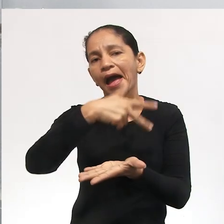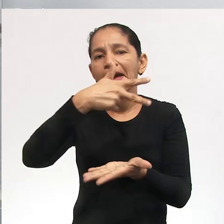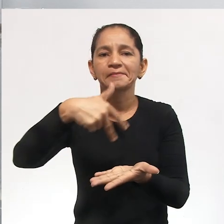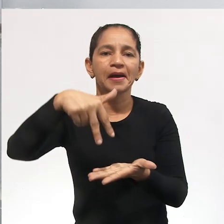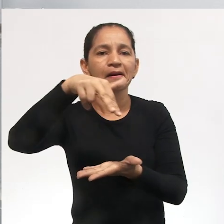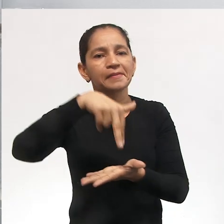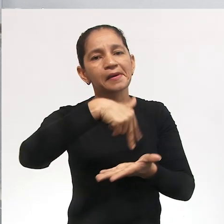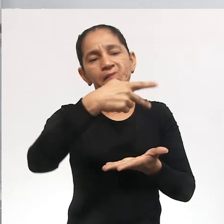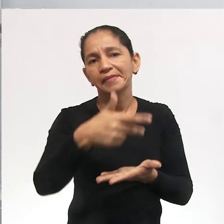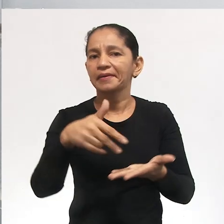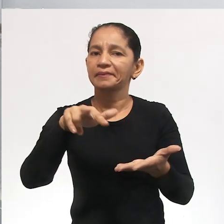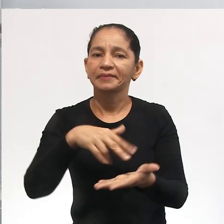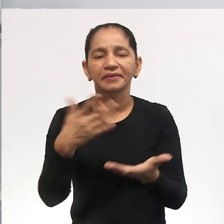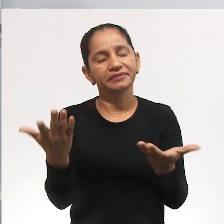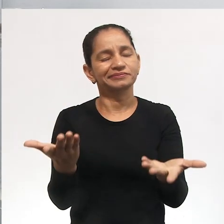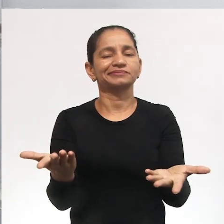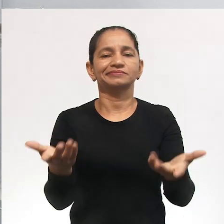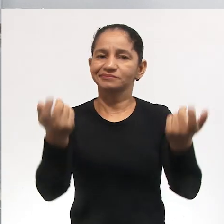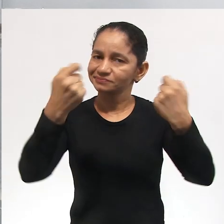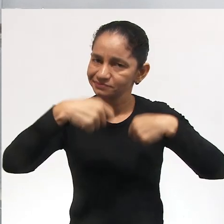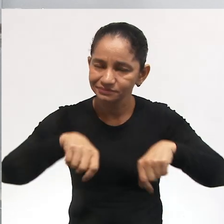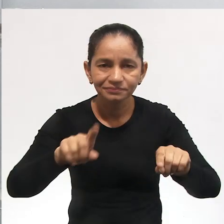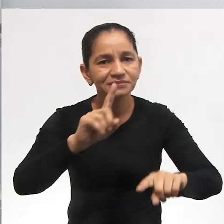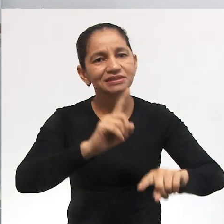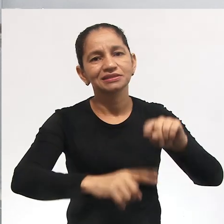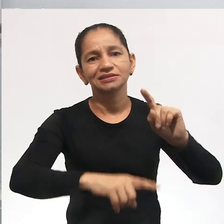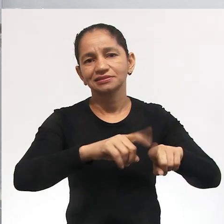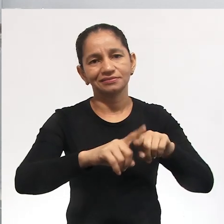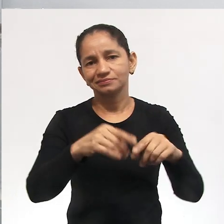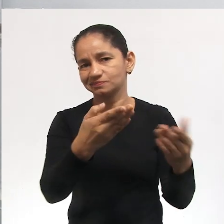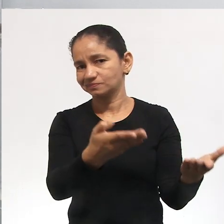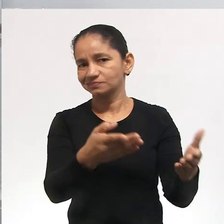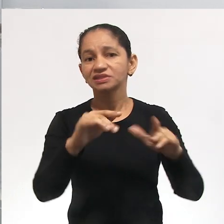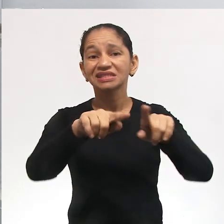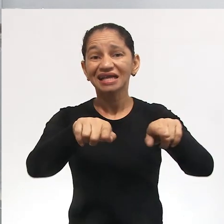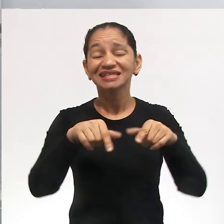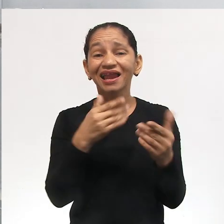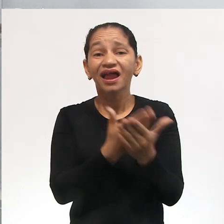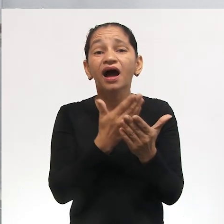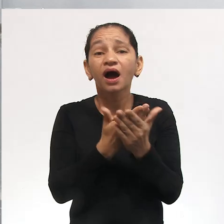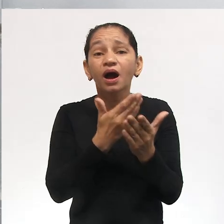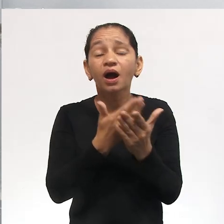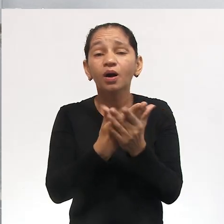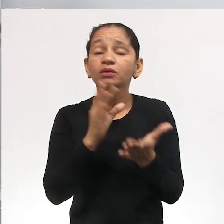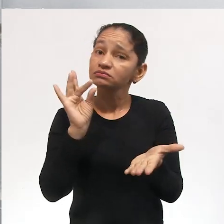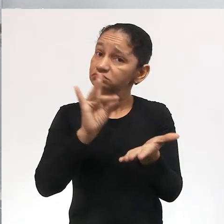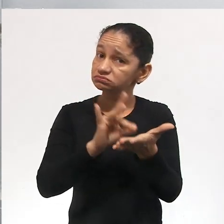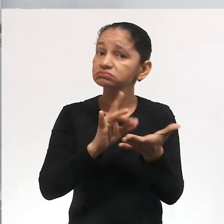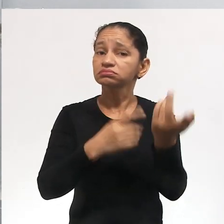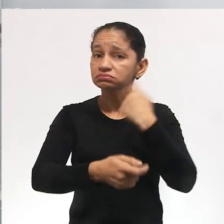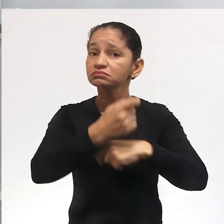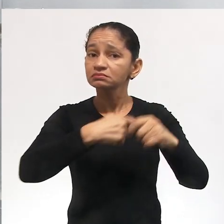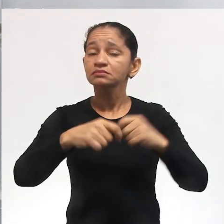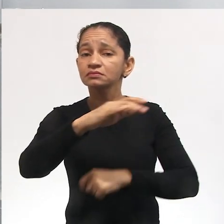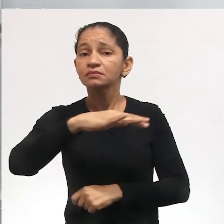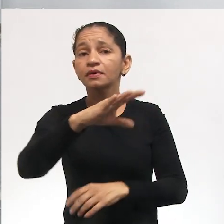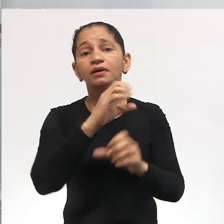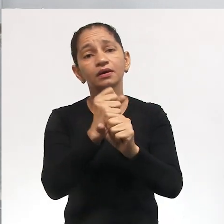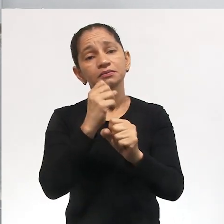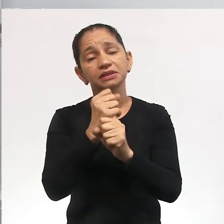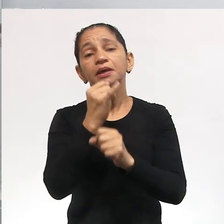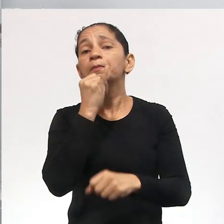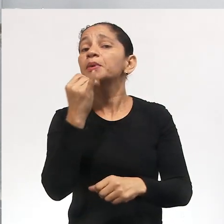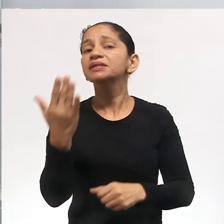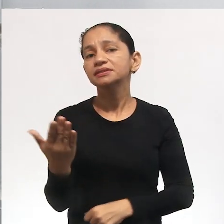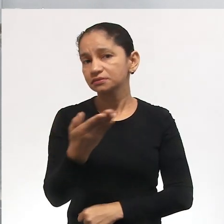papo, não precisa ter esse mobiliário todo. Mas quando a gente está falando das nossas aulas de administração, de contabilidade, é necessário ter